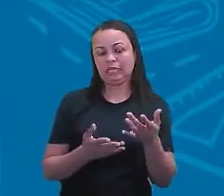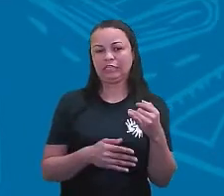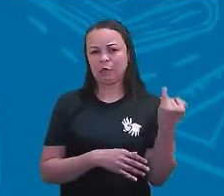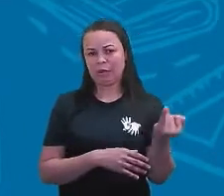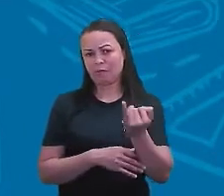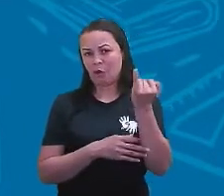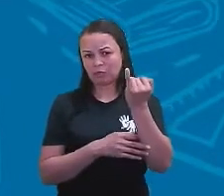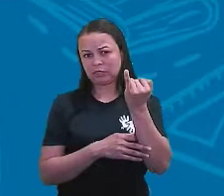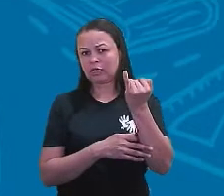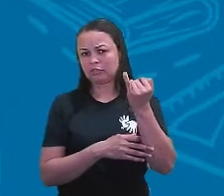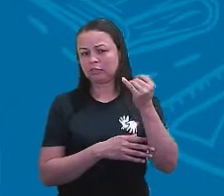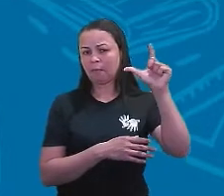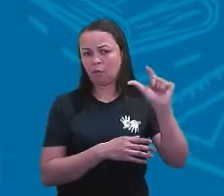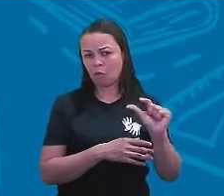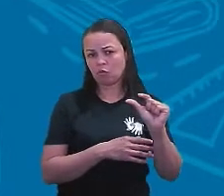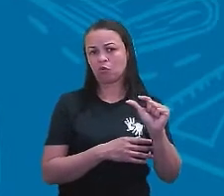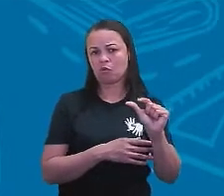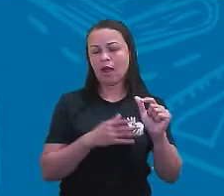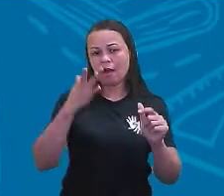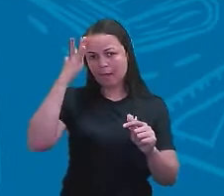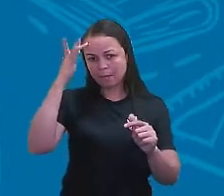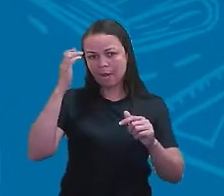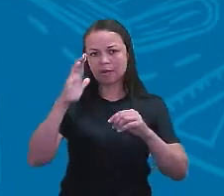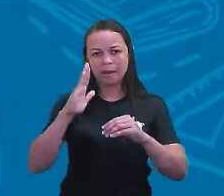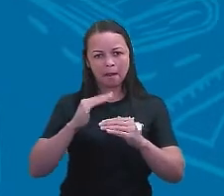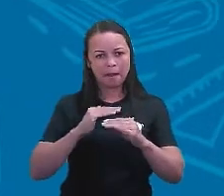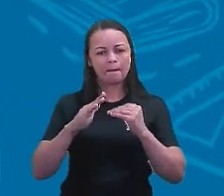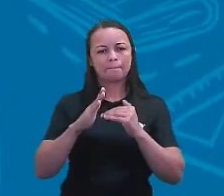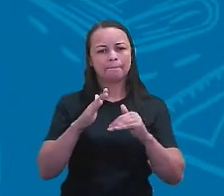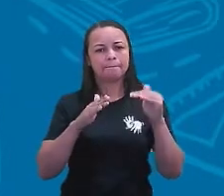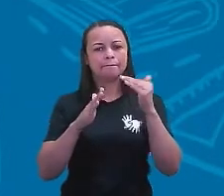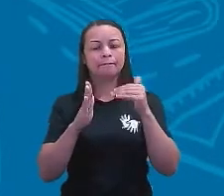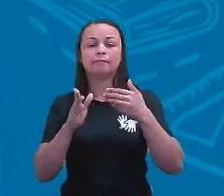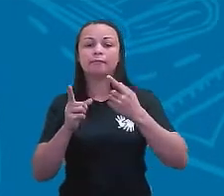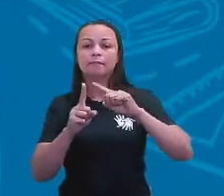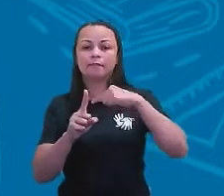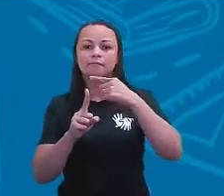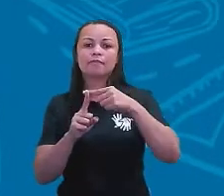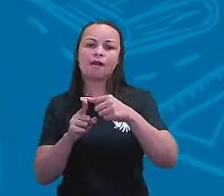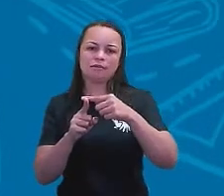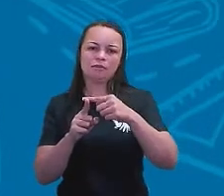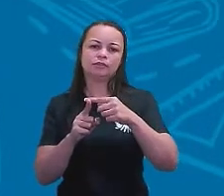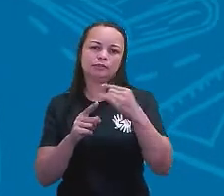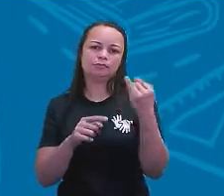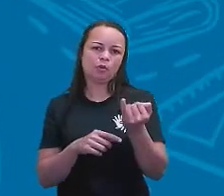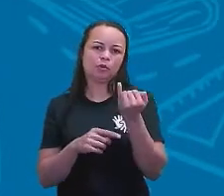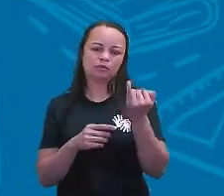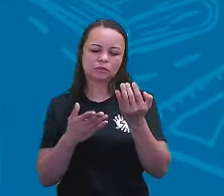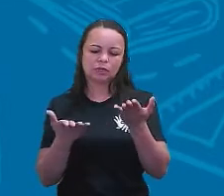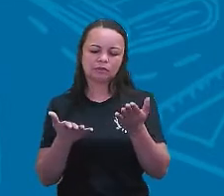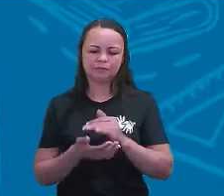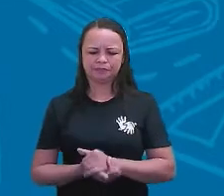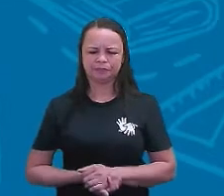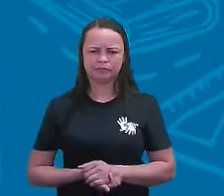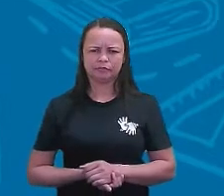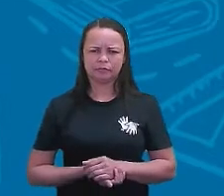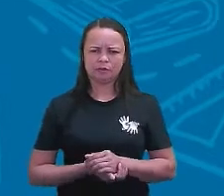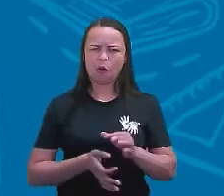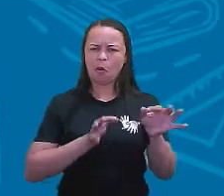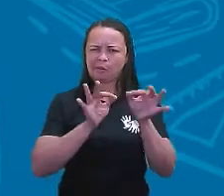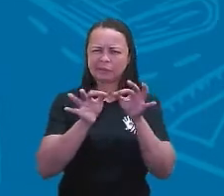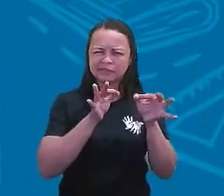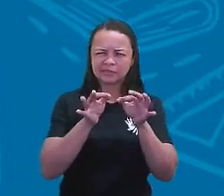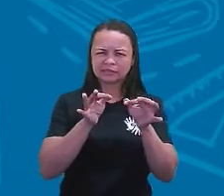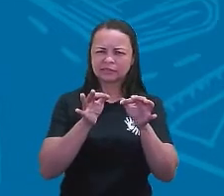importante o adjetivo, than, do que a que teremos amanhã. Gente, foi difícil montar?